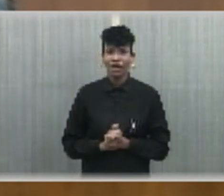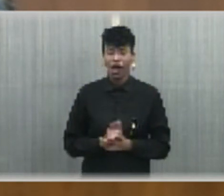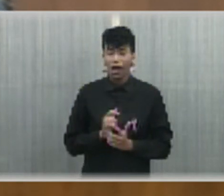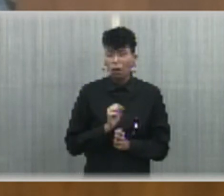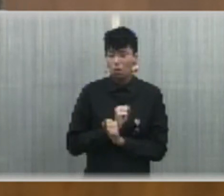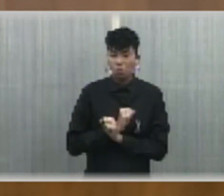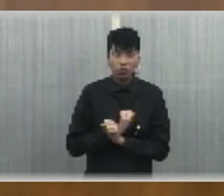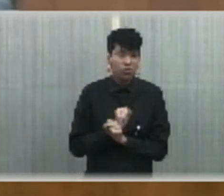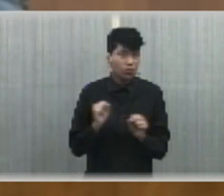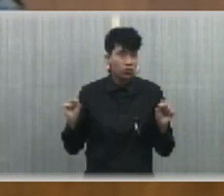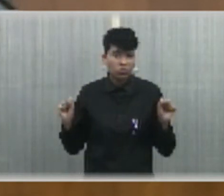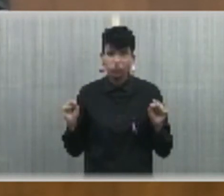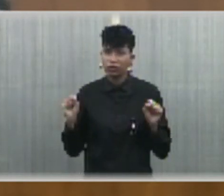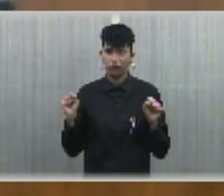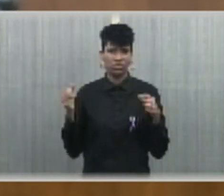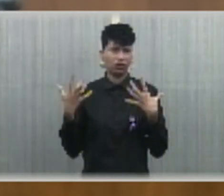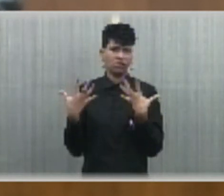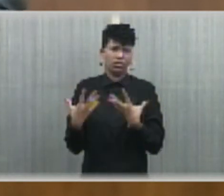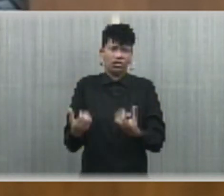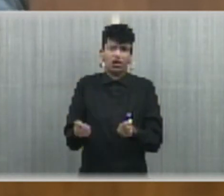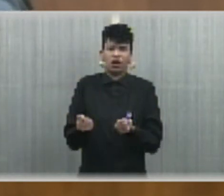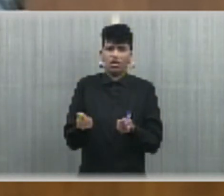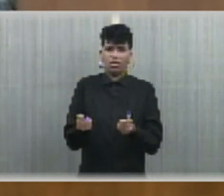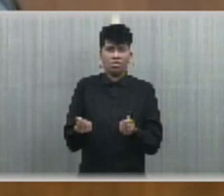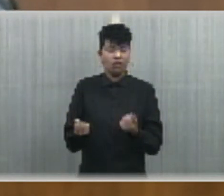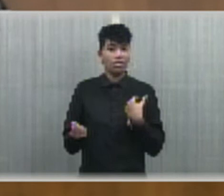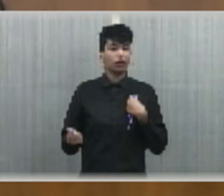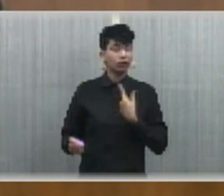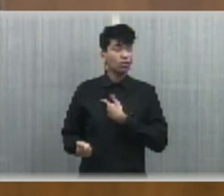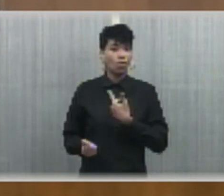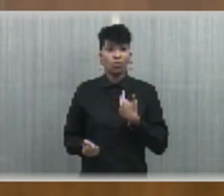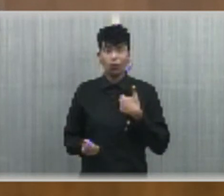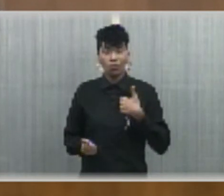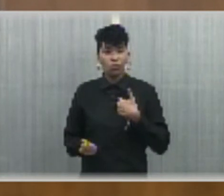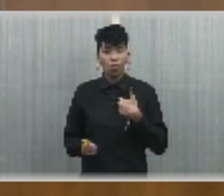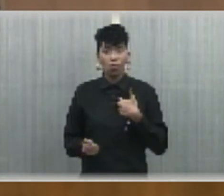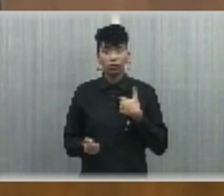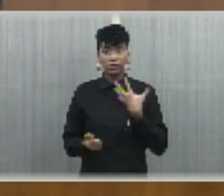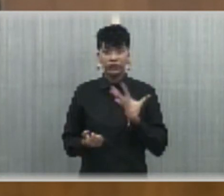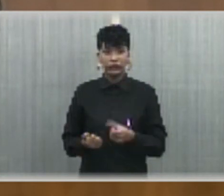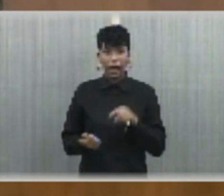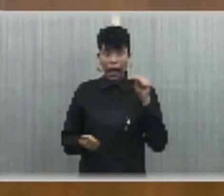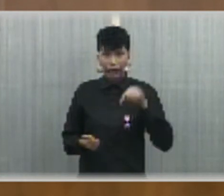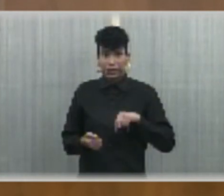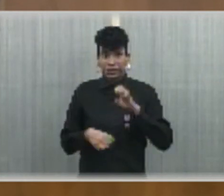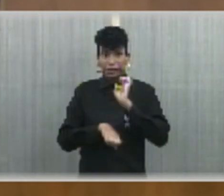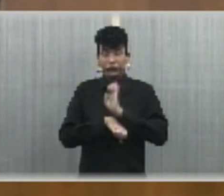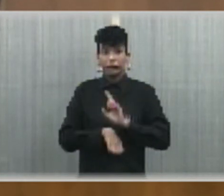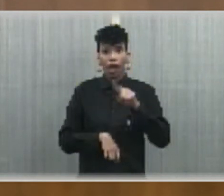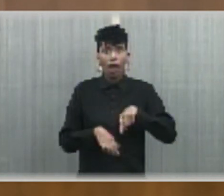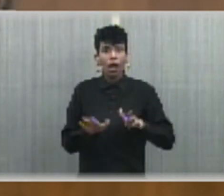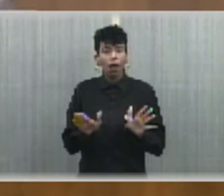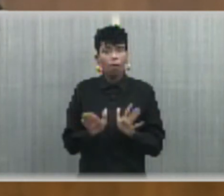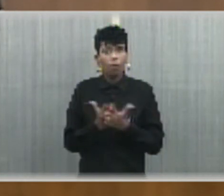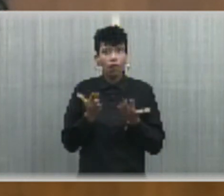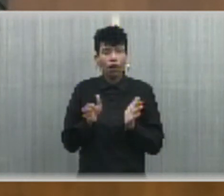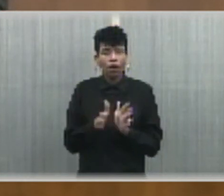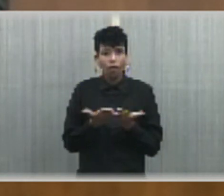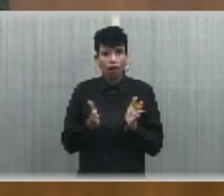inadmissível isso, inaceitável. Não podemos, um Estado pobre como o Piauí,